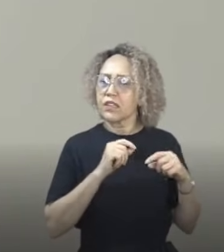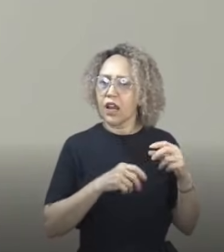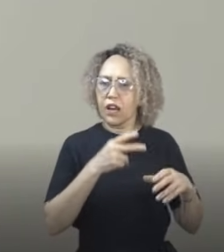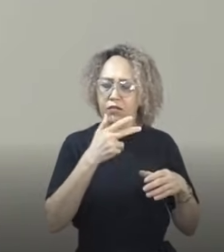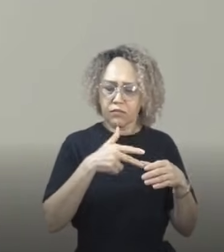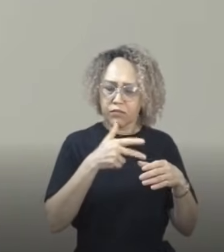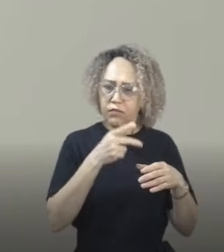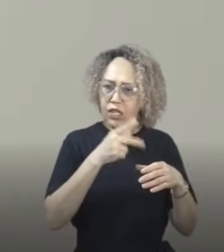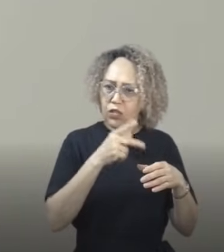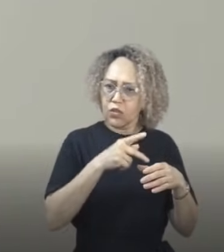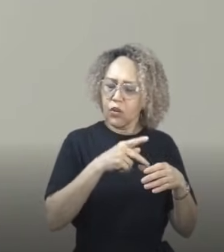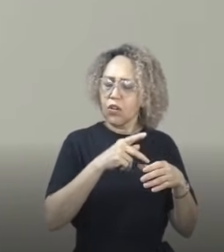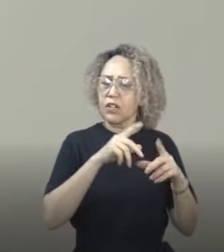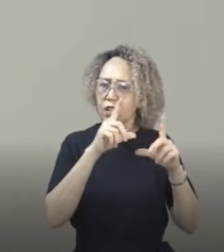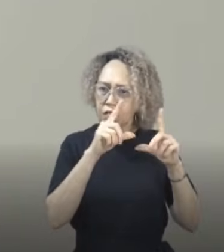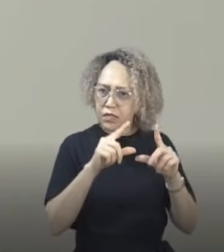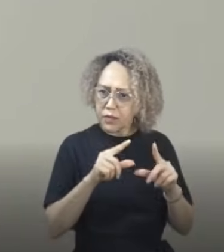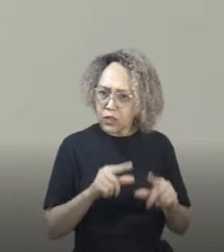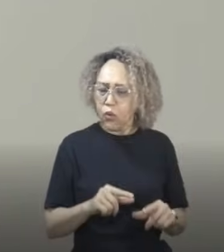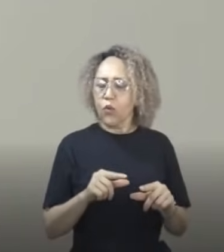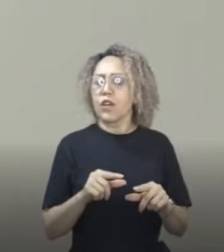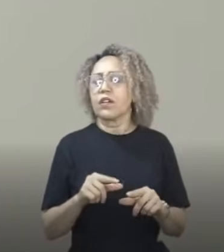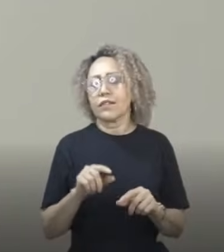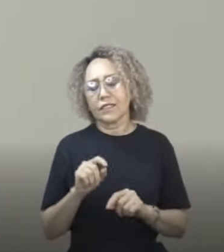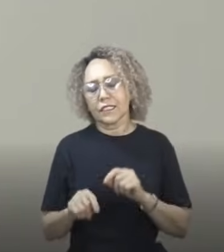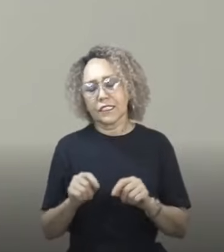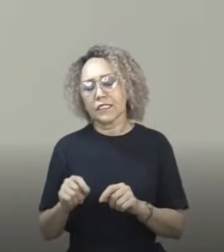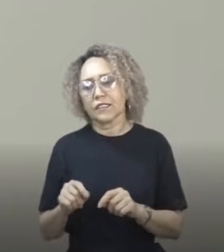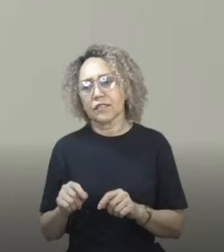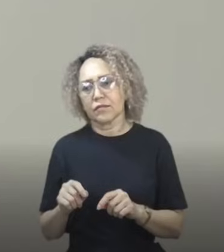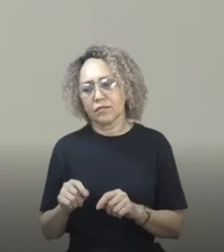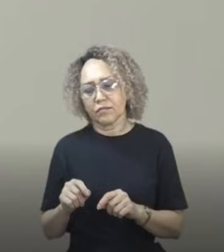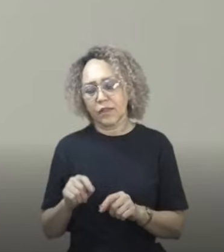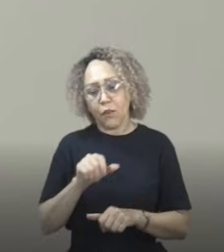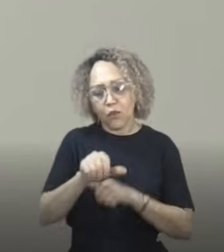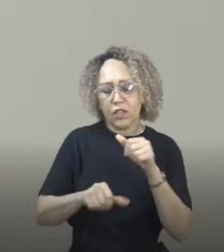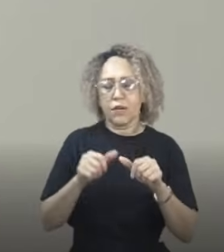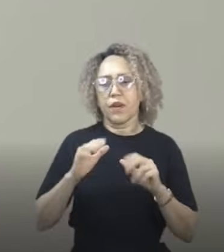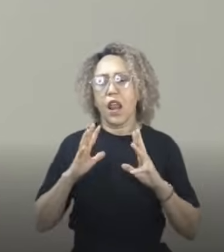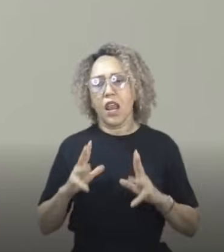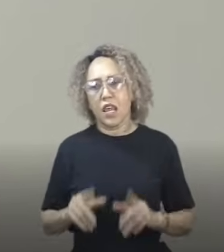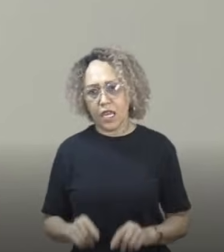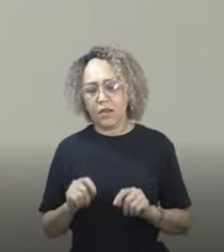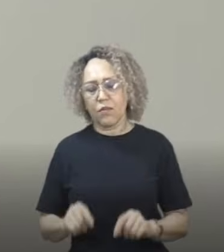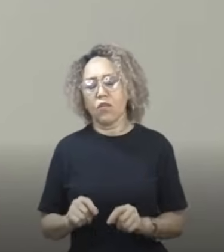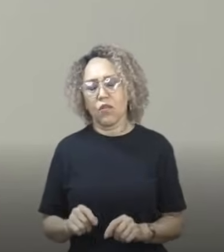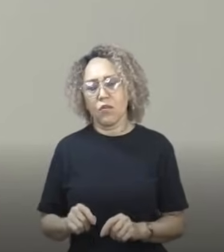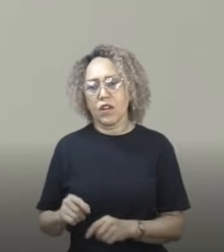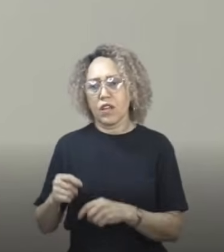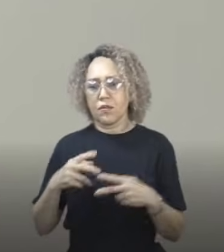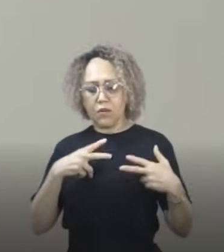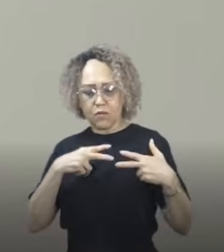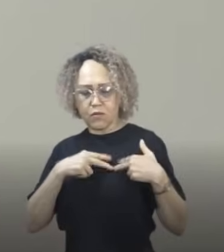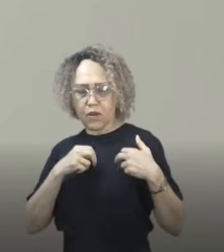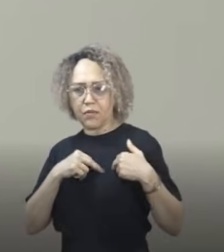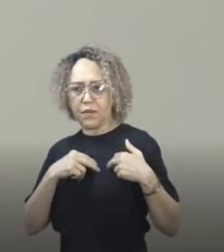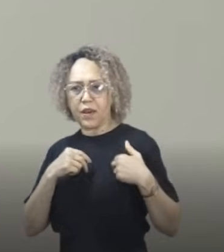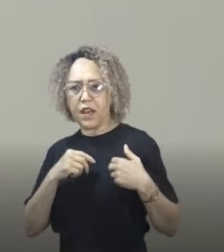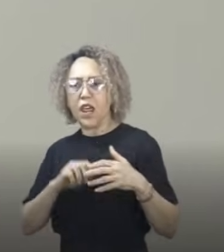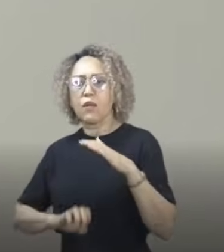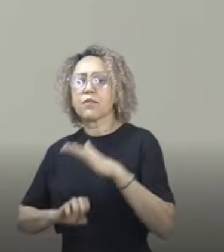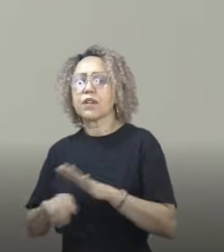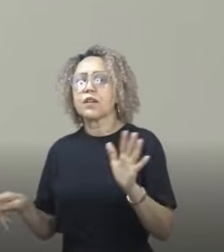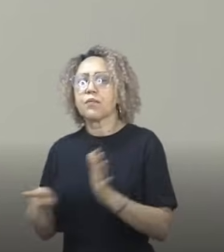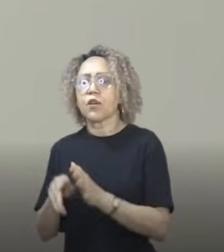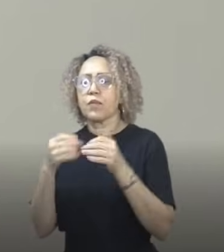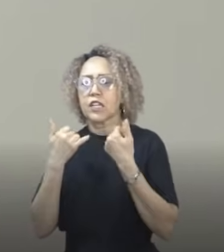está fazendo um esforço muito grande de transformar a sua empresa, né, energética, a Petrobras, em uma empresa de energia,